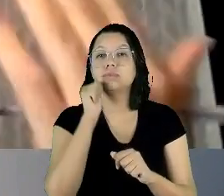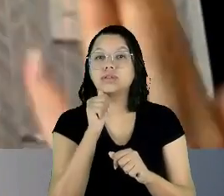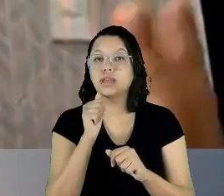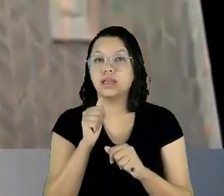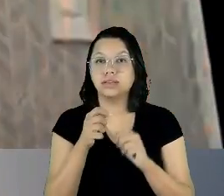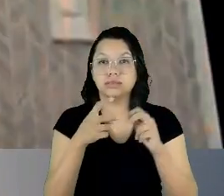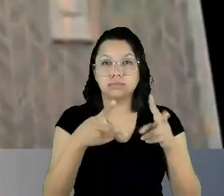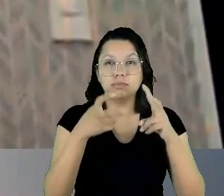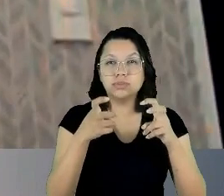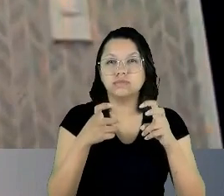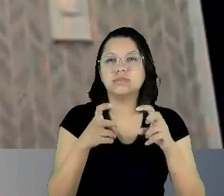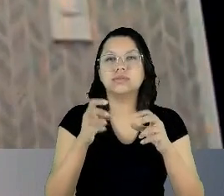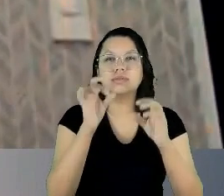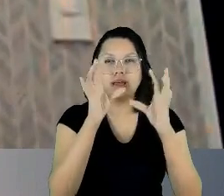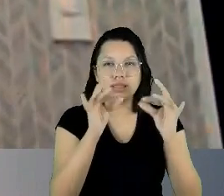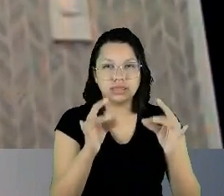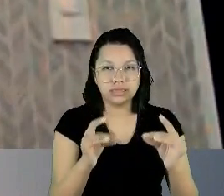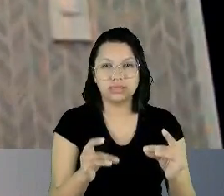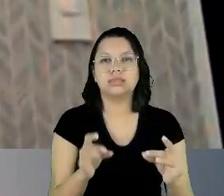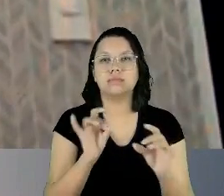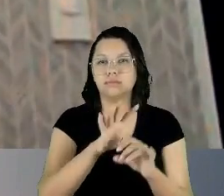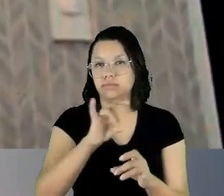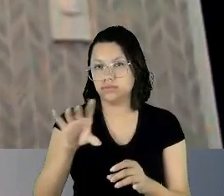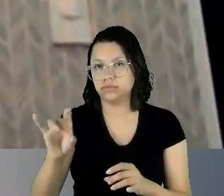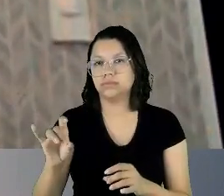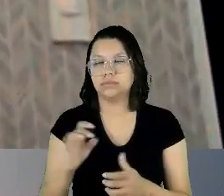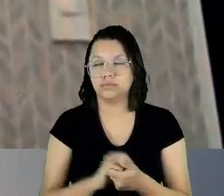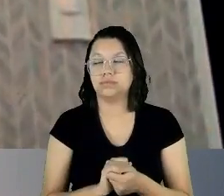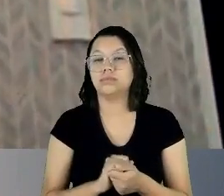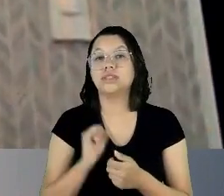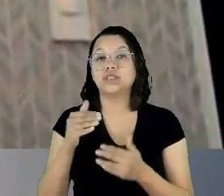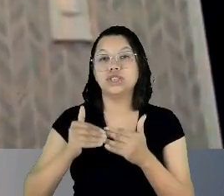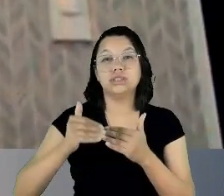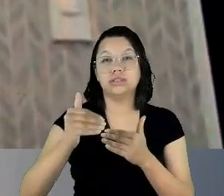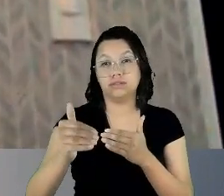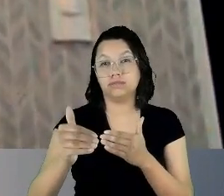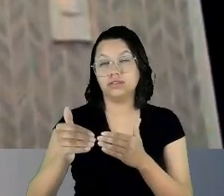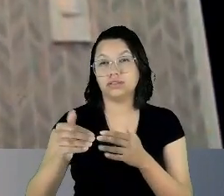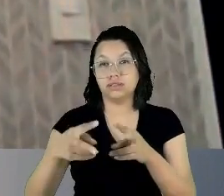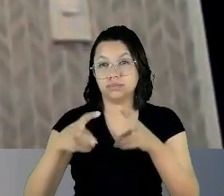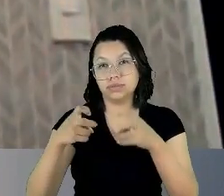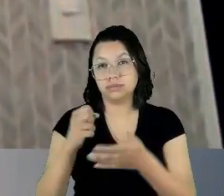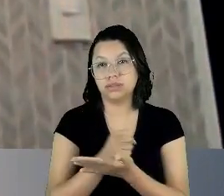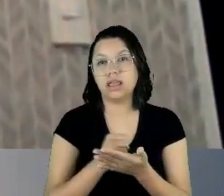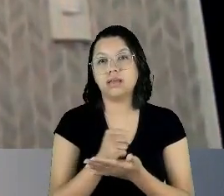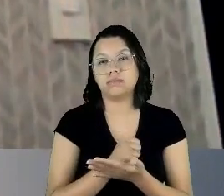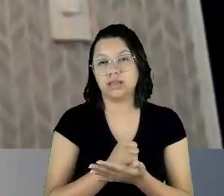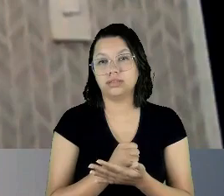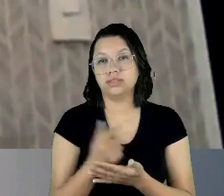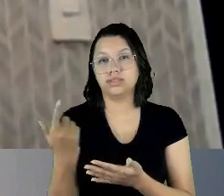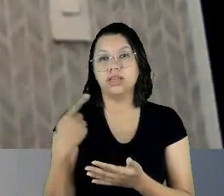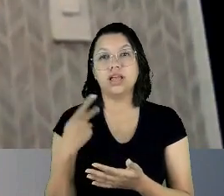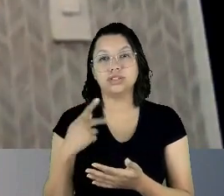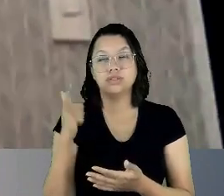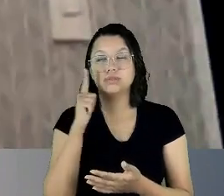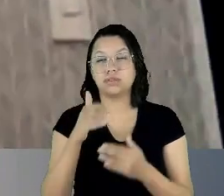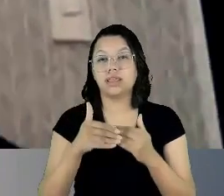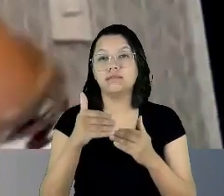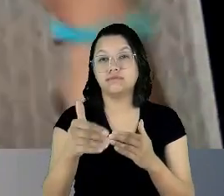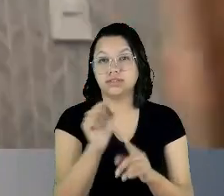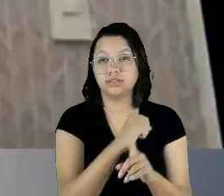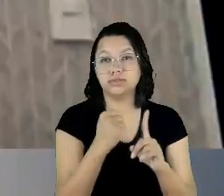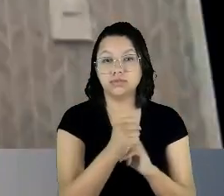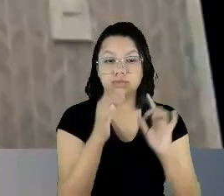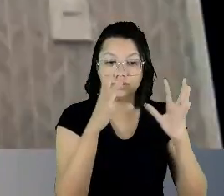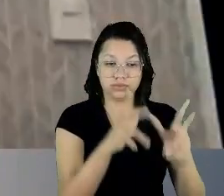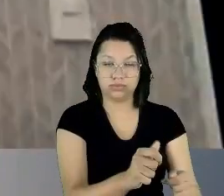suas especificidades e considerando que se a gente avançar considerando a base, a gente consegue avançar a